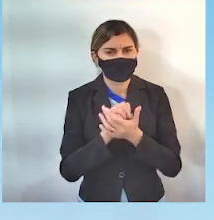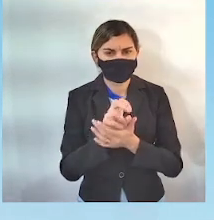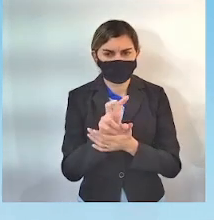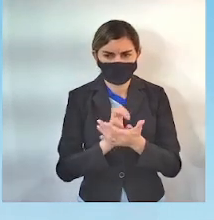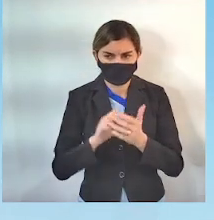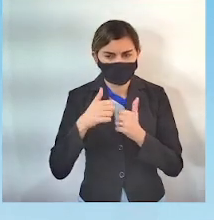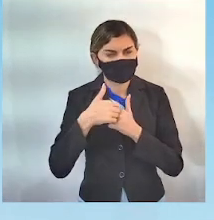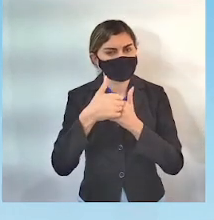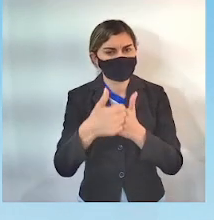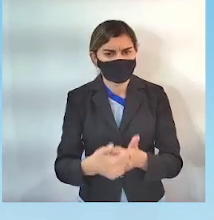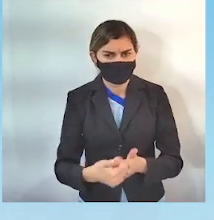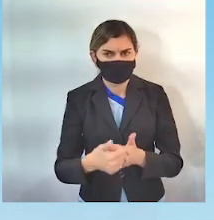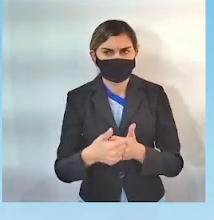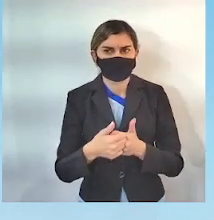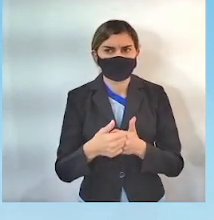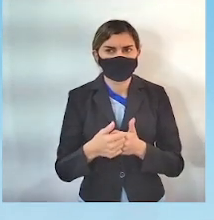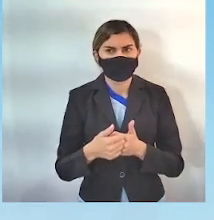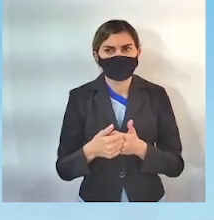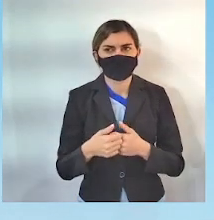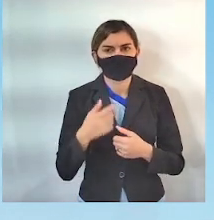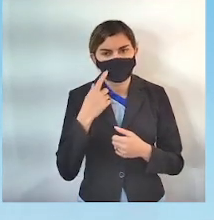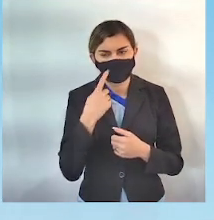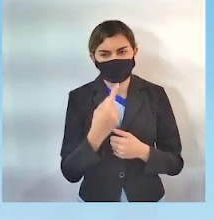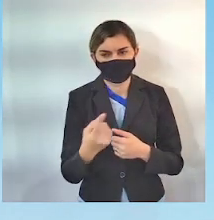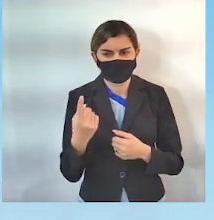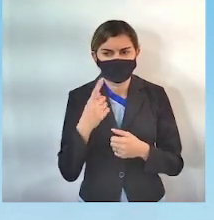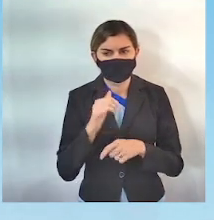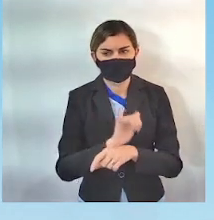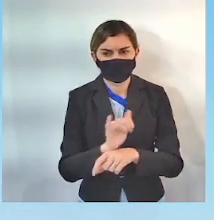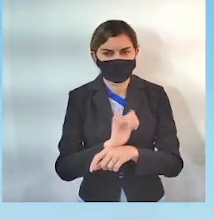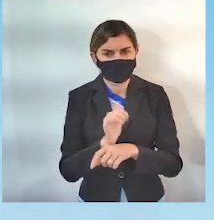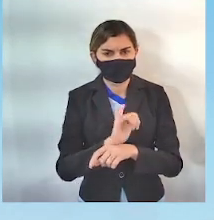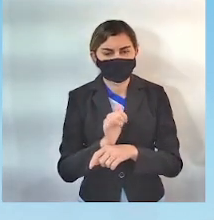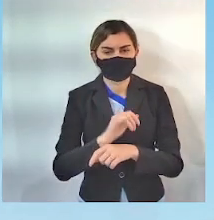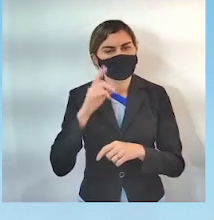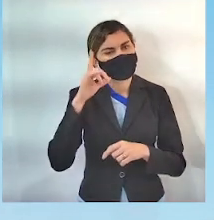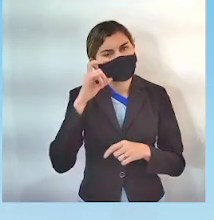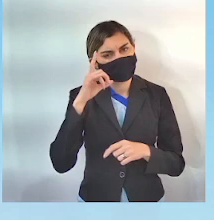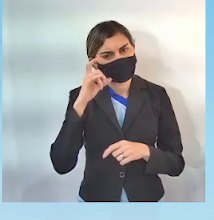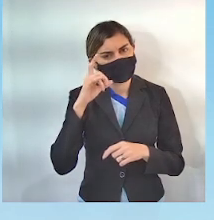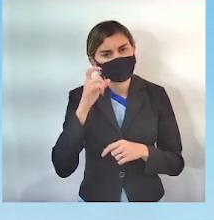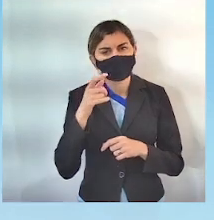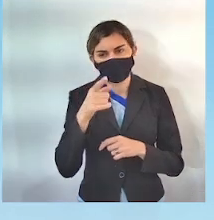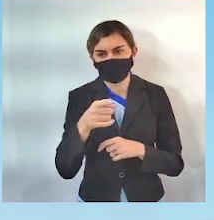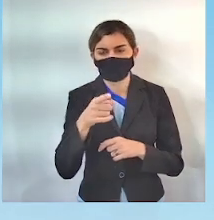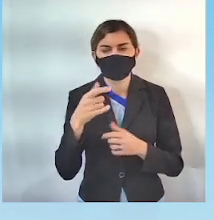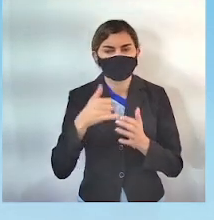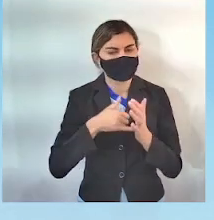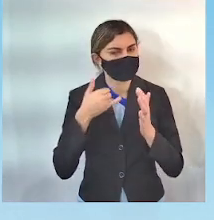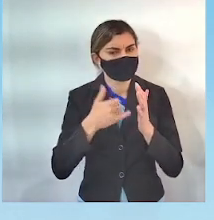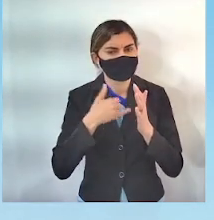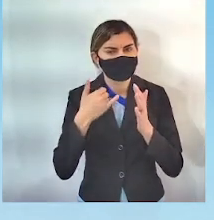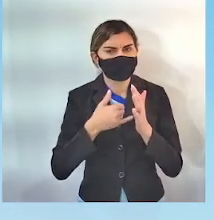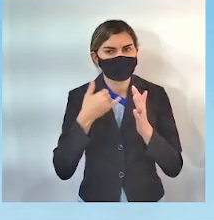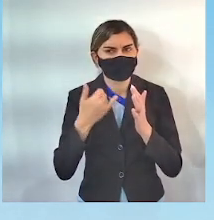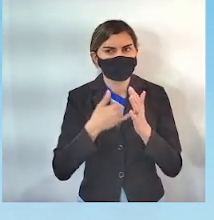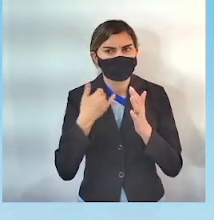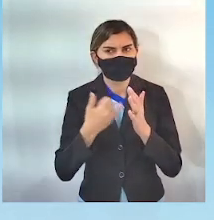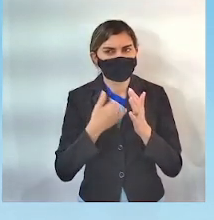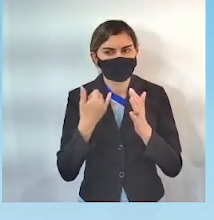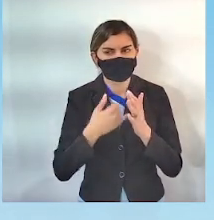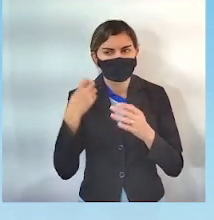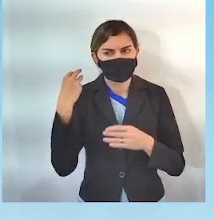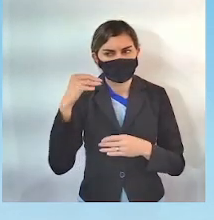no Facebook, no Instagram, no YouTube. Vá lá no YouTube, se inscreva, ative